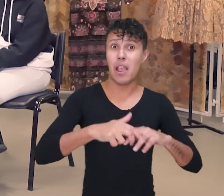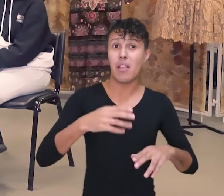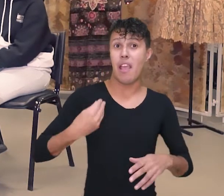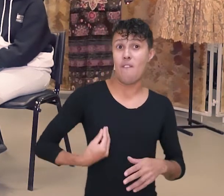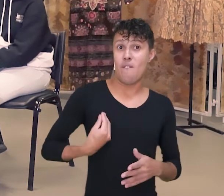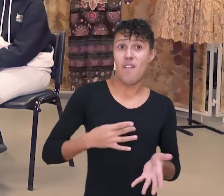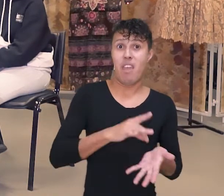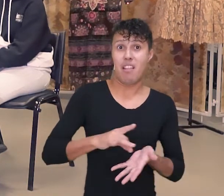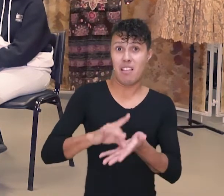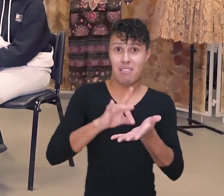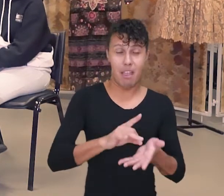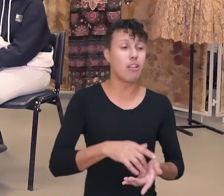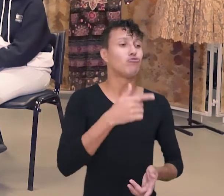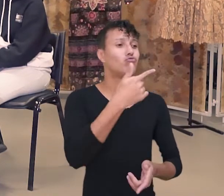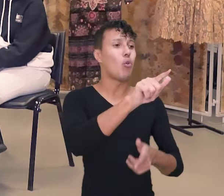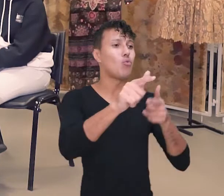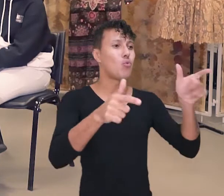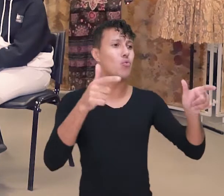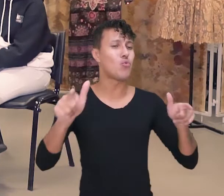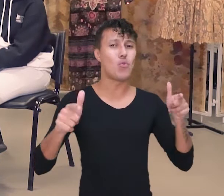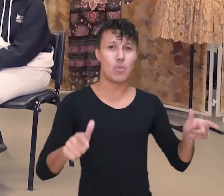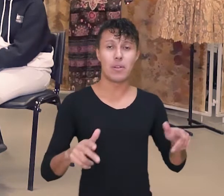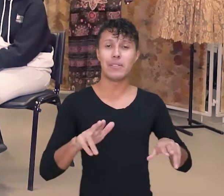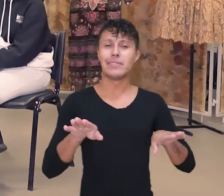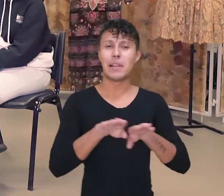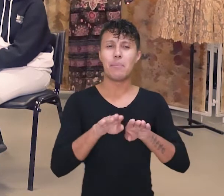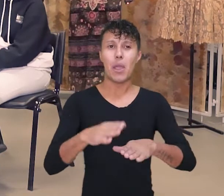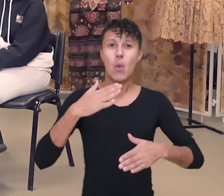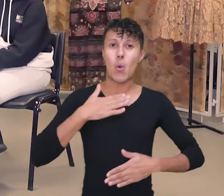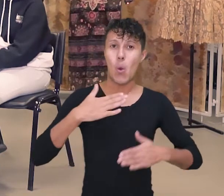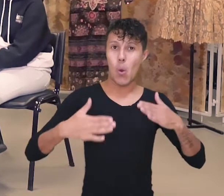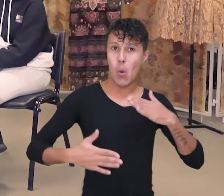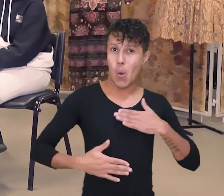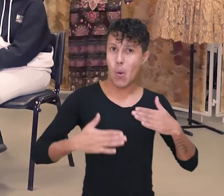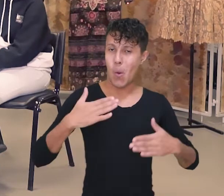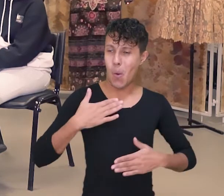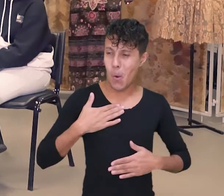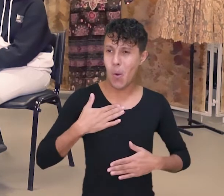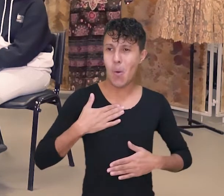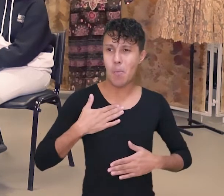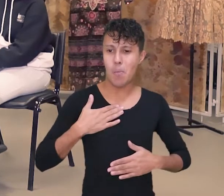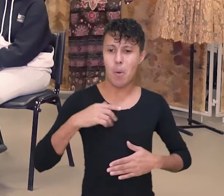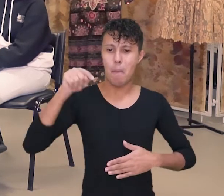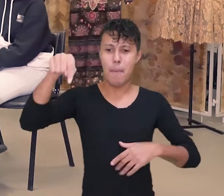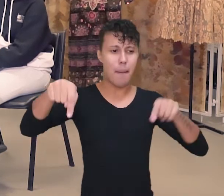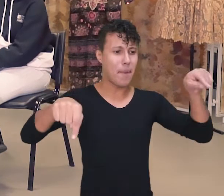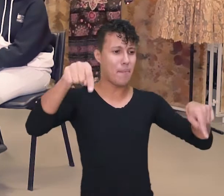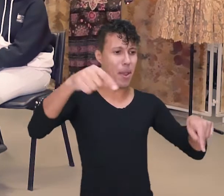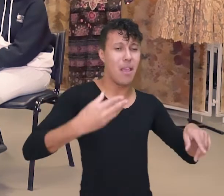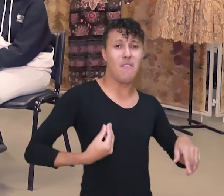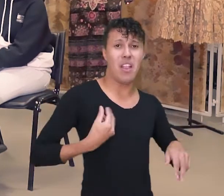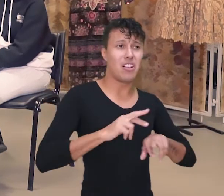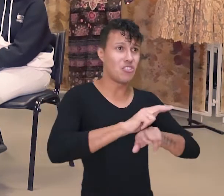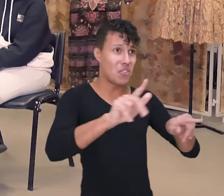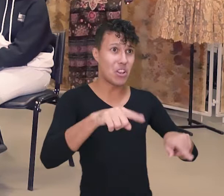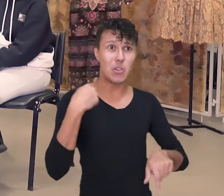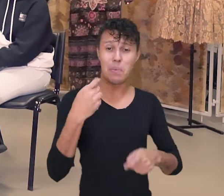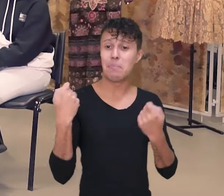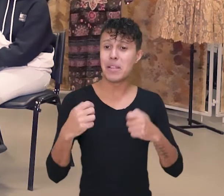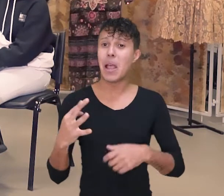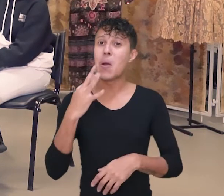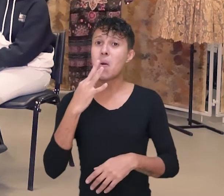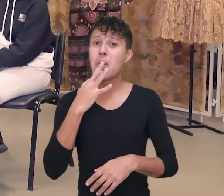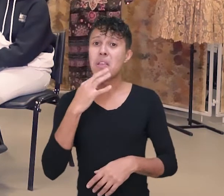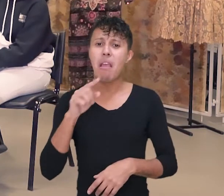muitas e que os corpos eles são em muitas realidades, e que a gente tem que conhecer